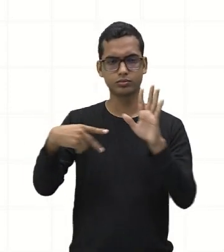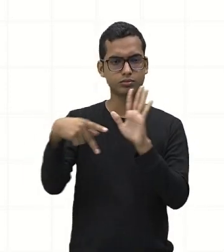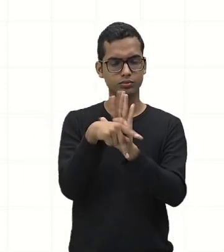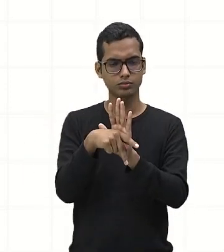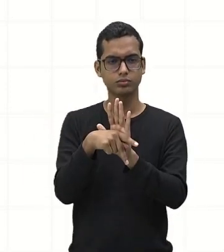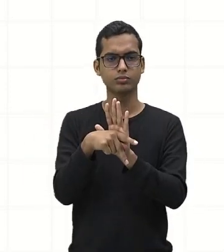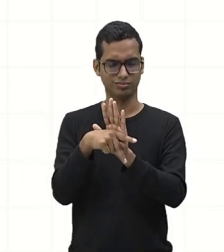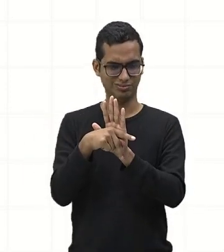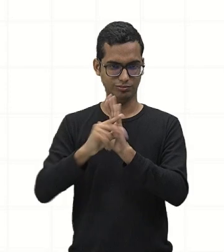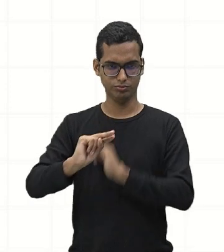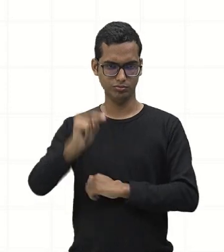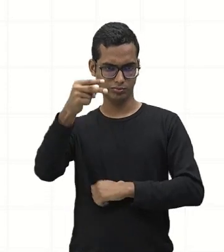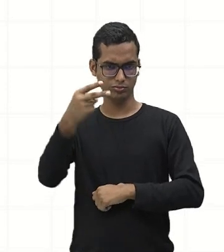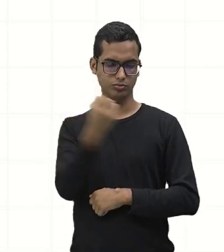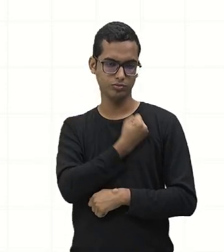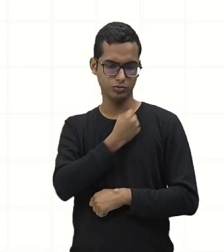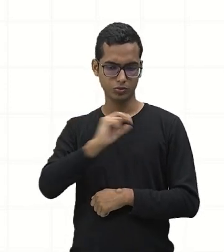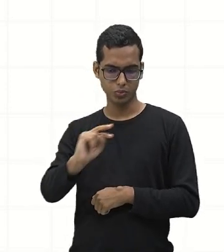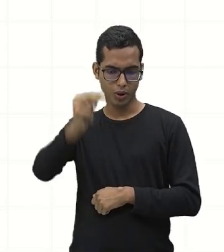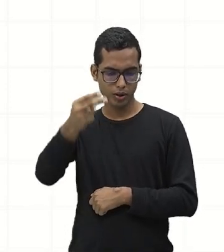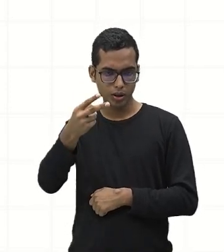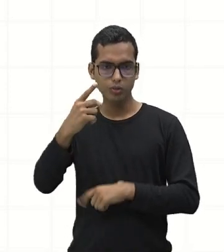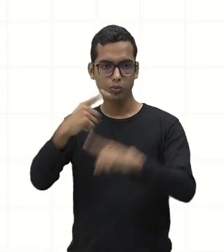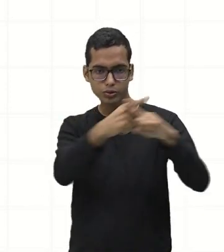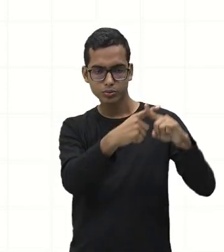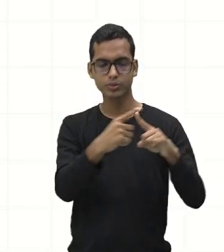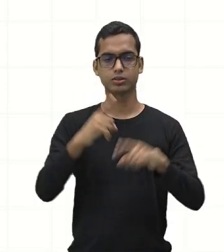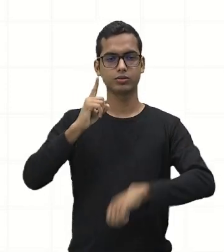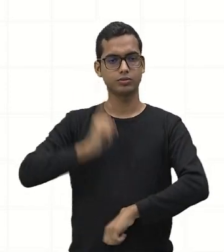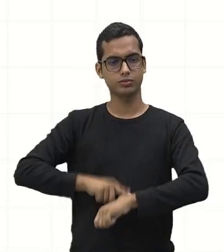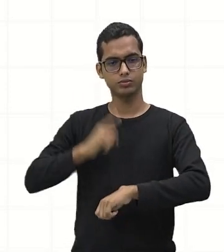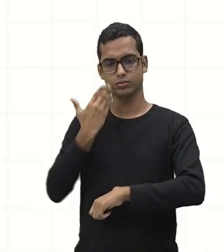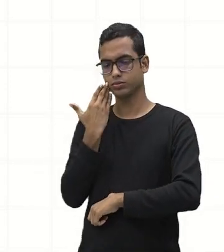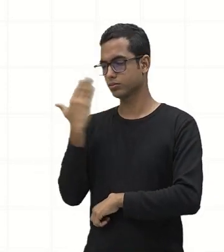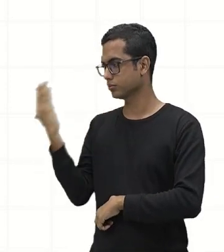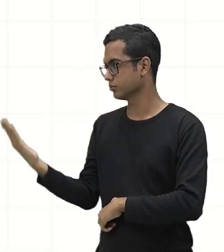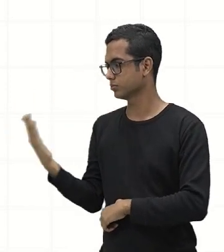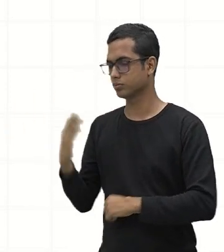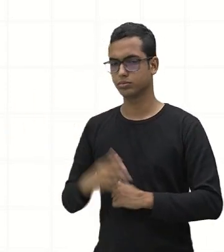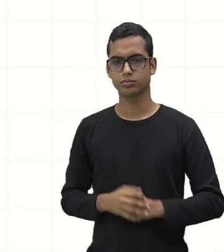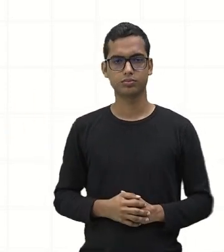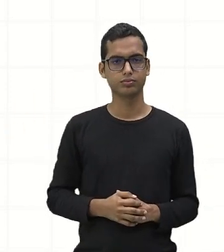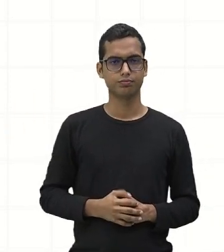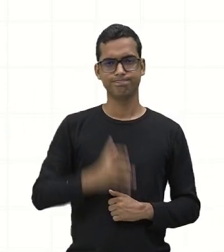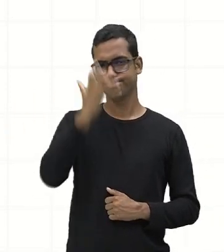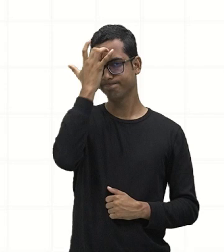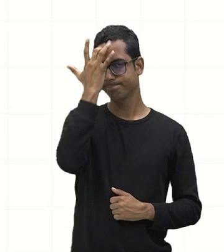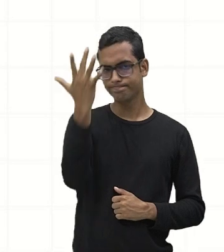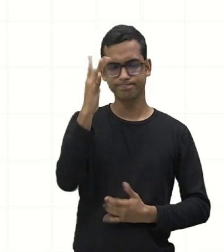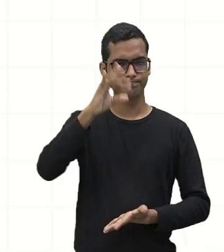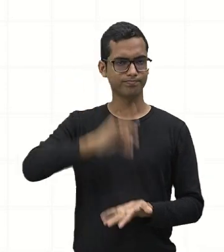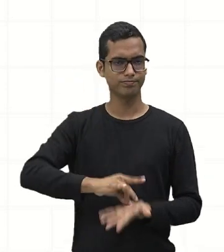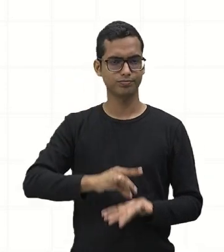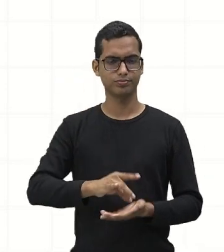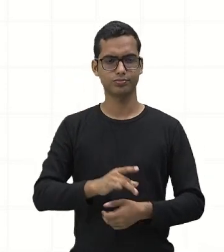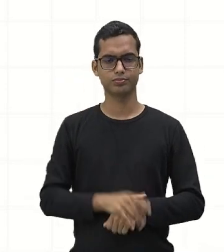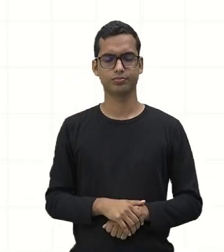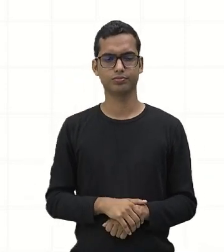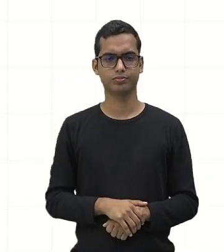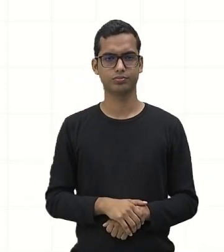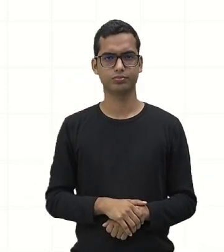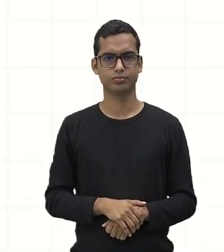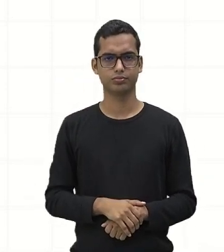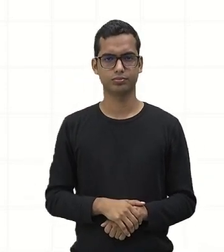os expoentes vezes. Tá bom? Fácil, fácil, fácil. Então,